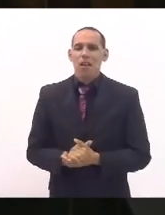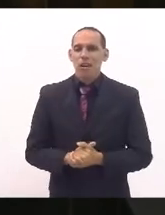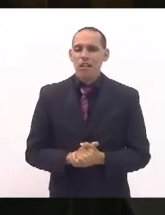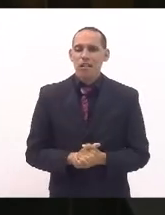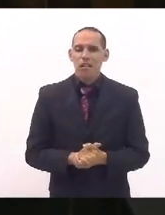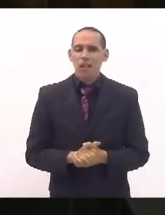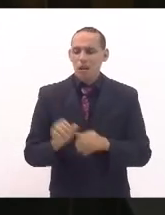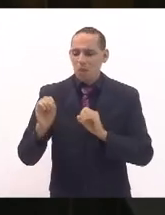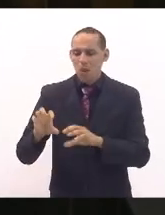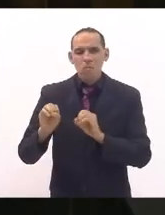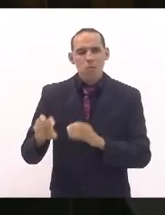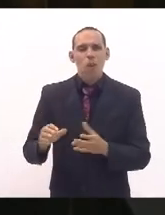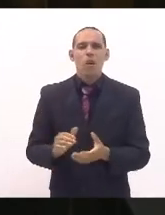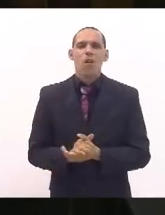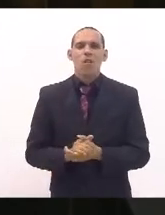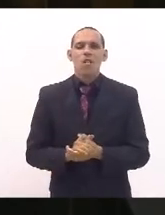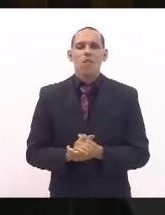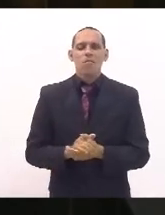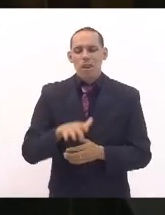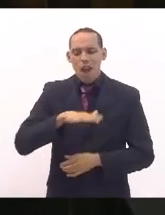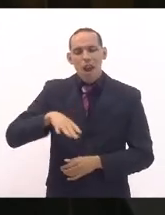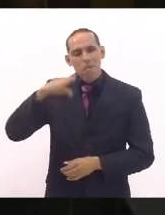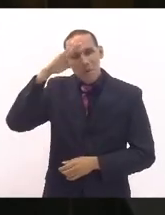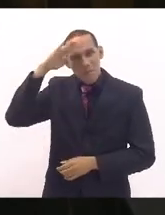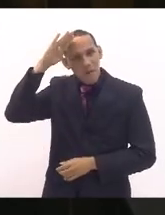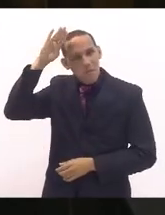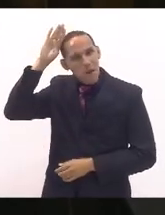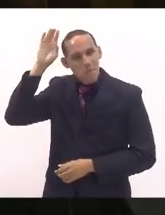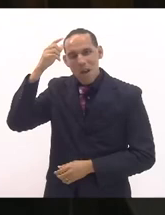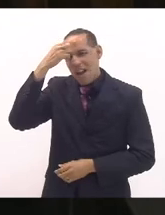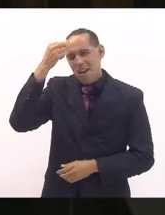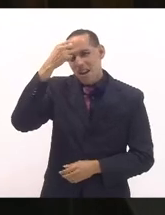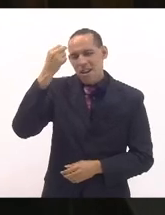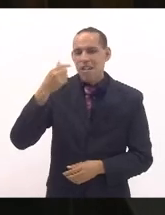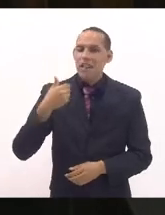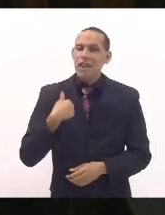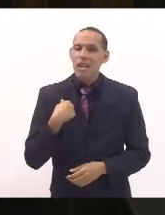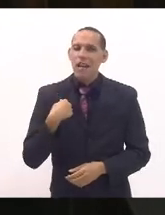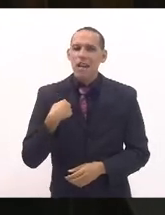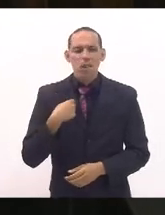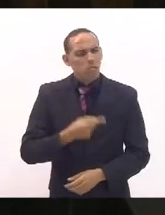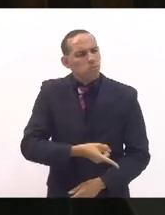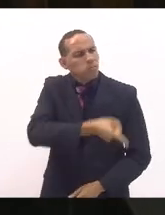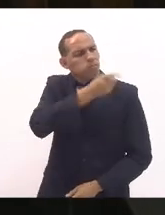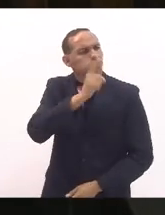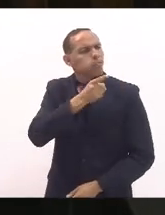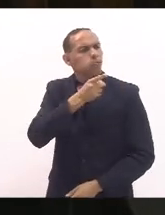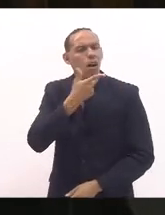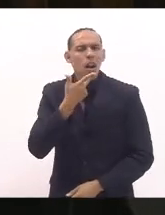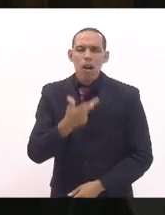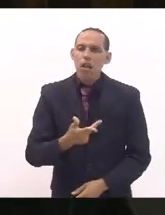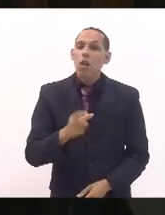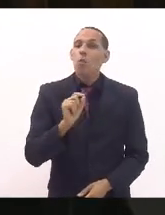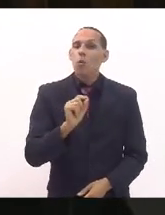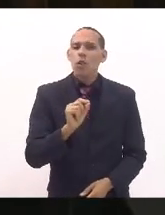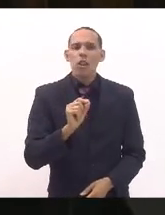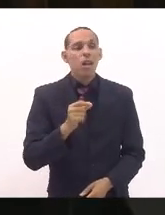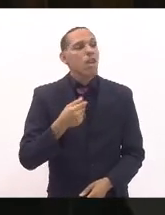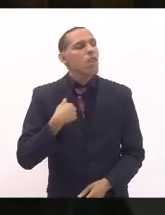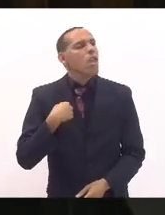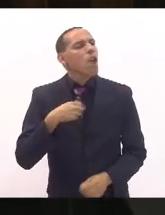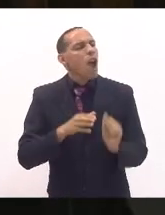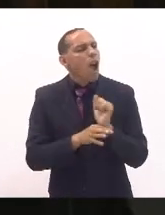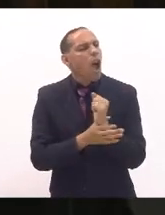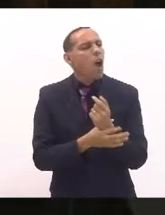da educação, o ambiente acadêmico, o ambiente universitário, eu botei o dedo na cara dele e disse: eu lhe